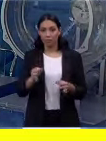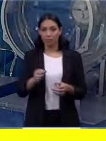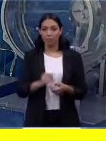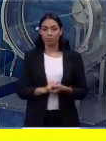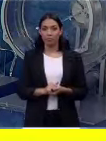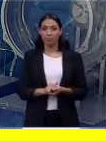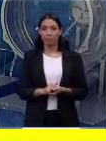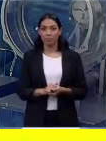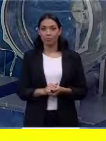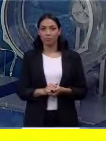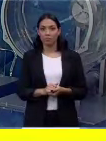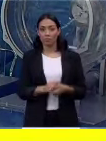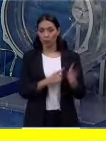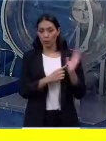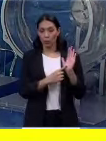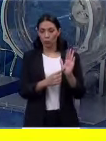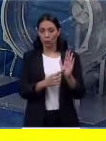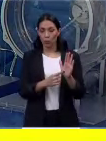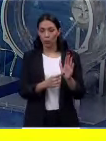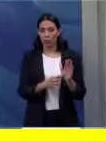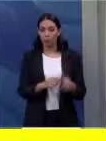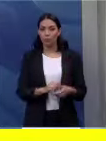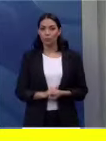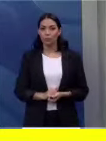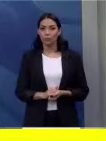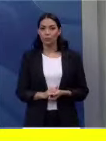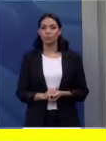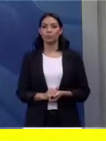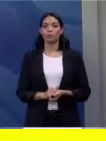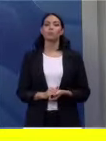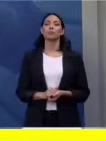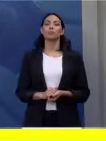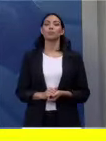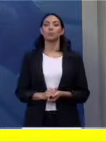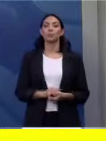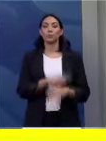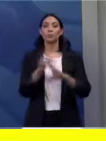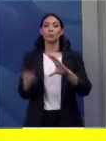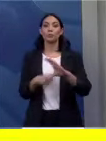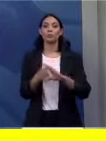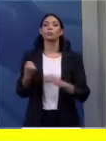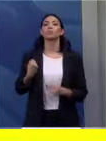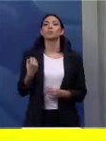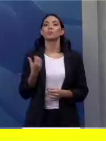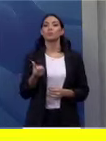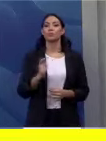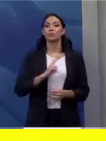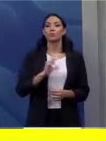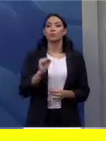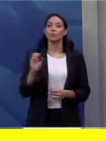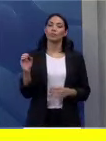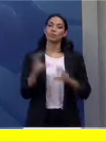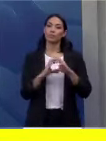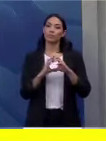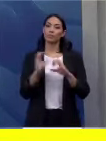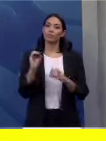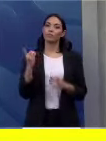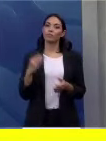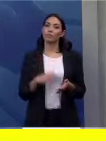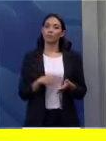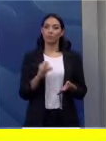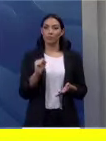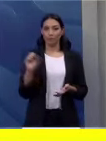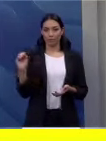dos prêmios fixos. Muito bem, no suporte acima do globo número 6, temos 80 bolas numeradas de 0 a